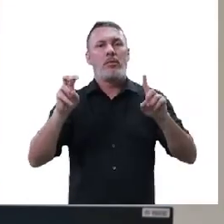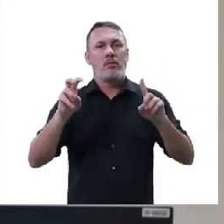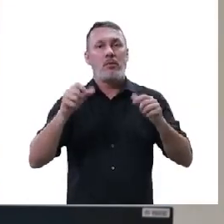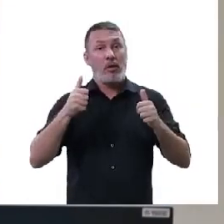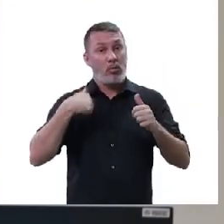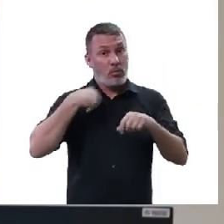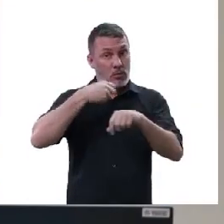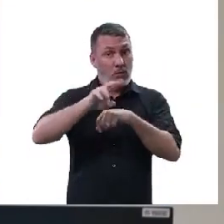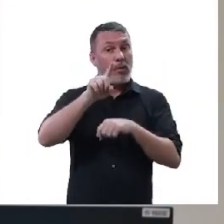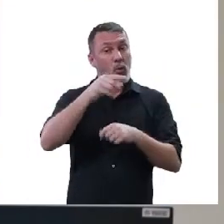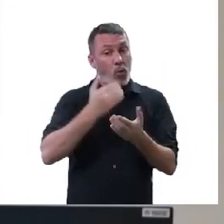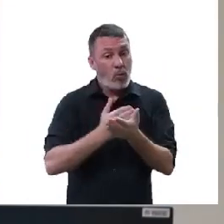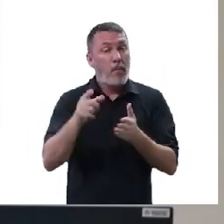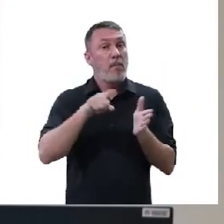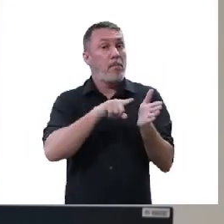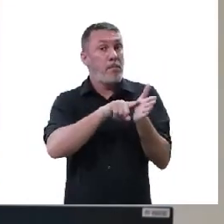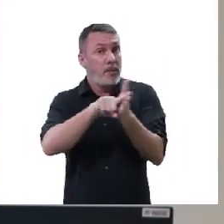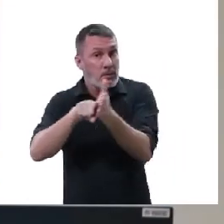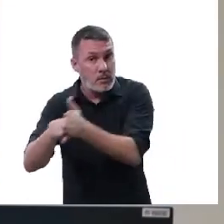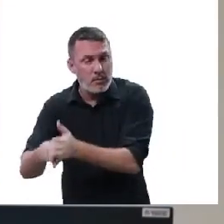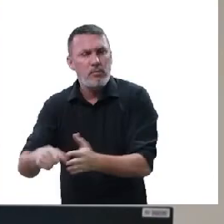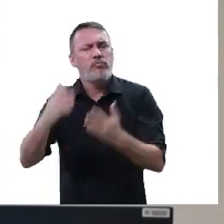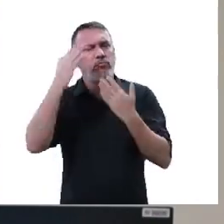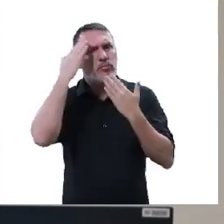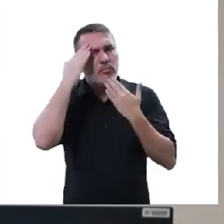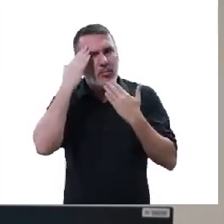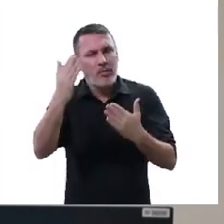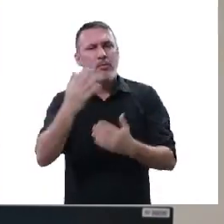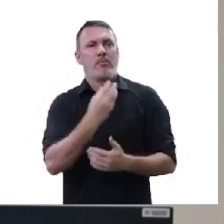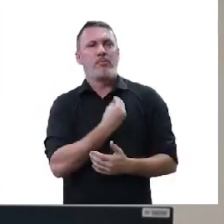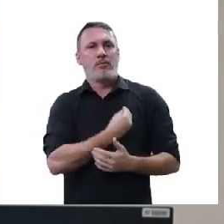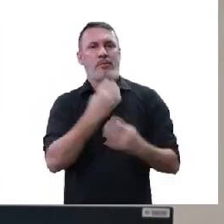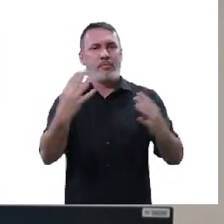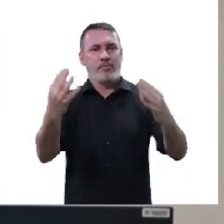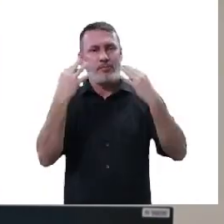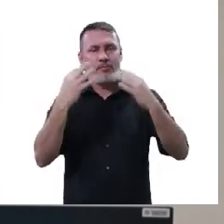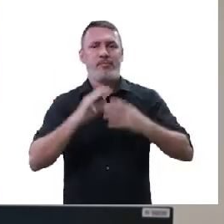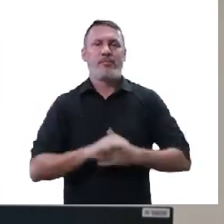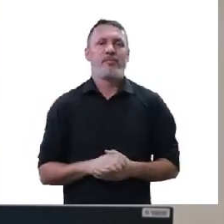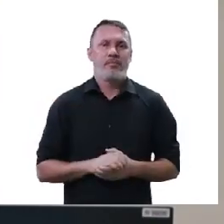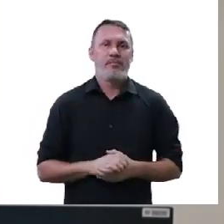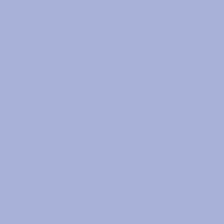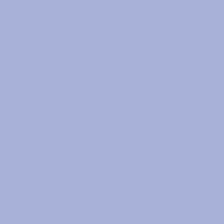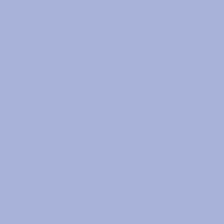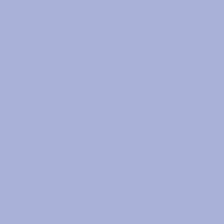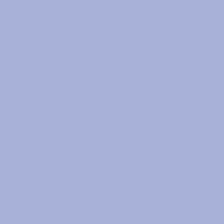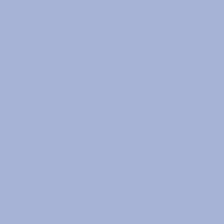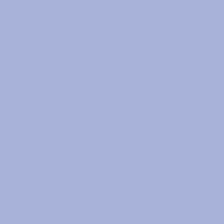esse tema. Já dou a dica para pesquisar e muito obrigado pela participação.